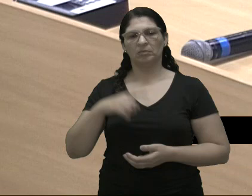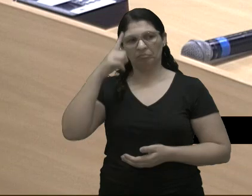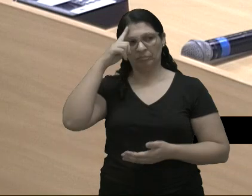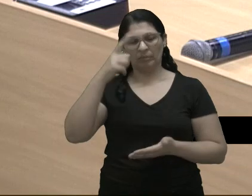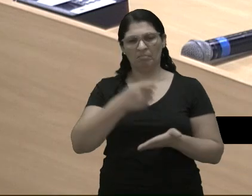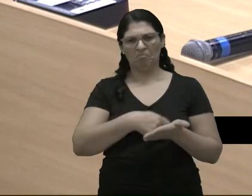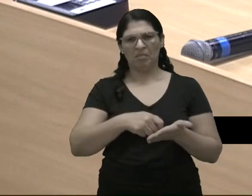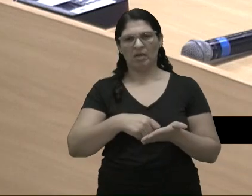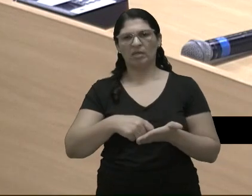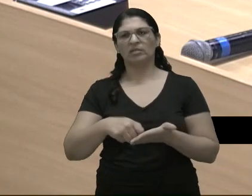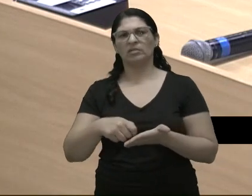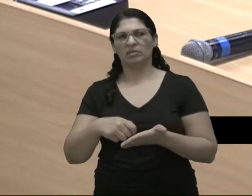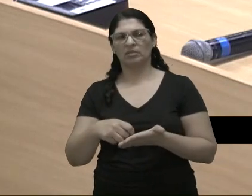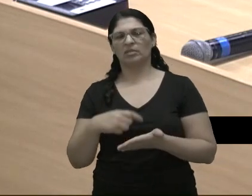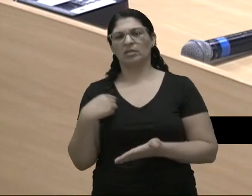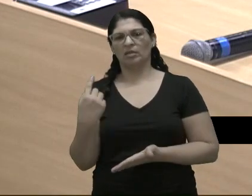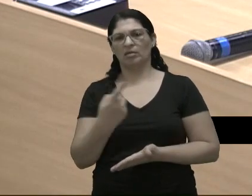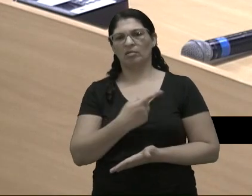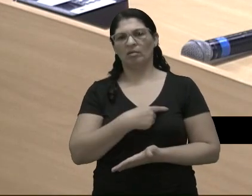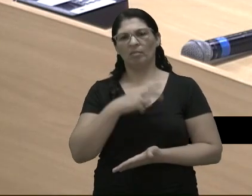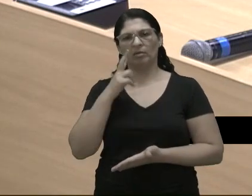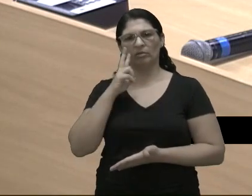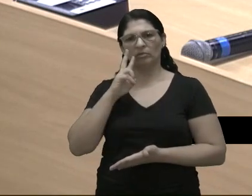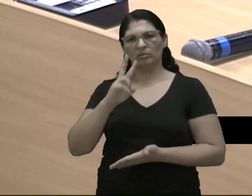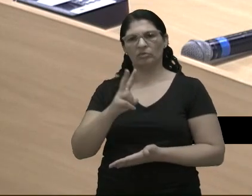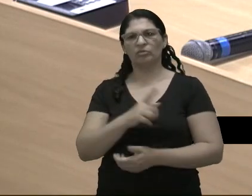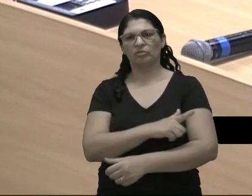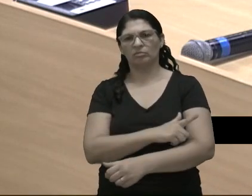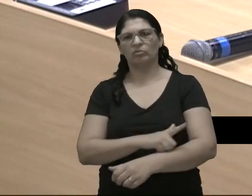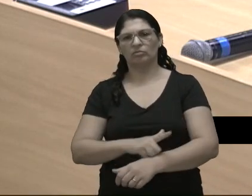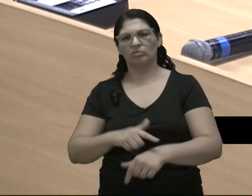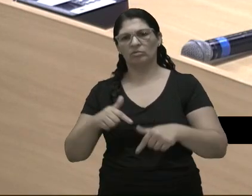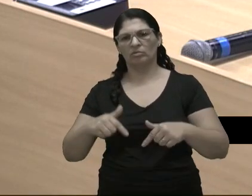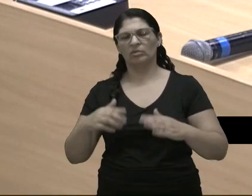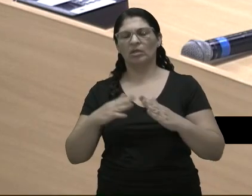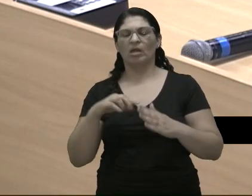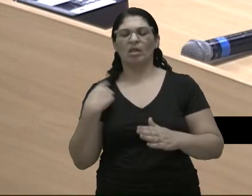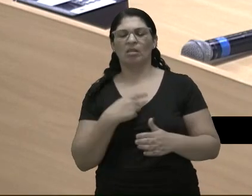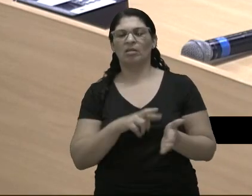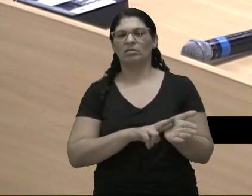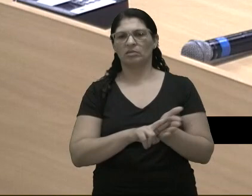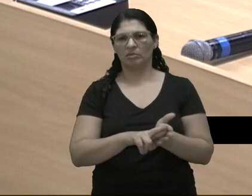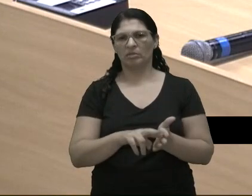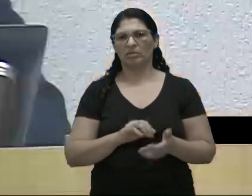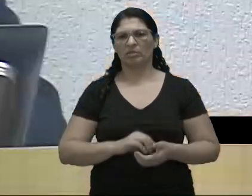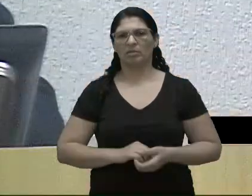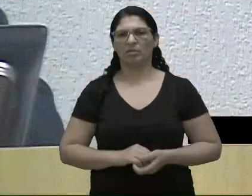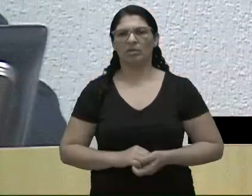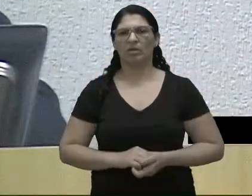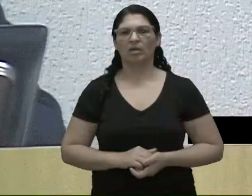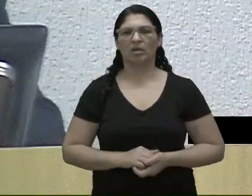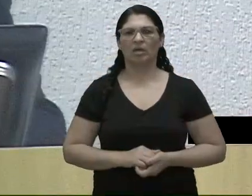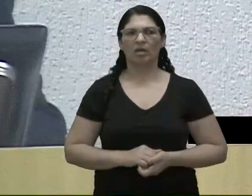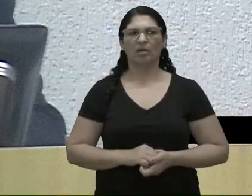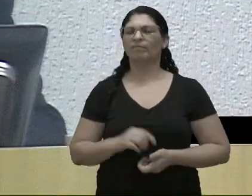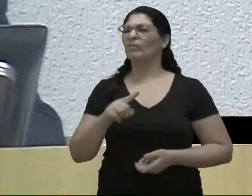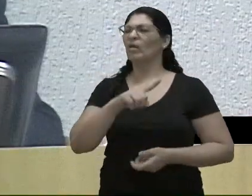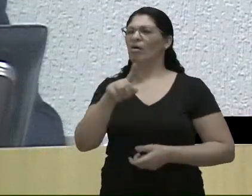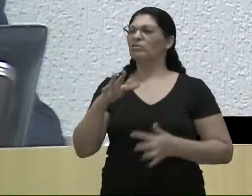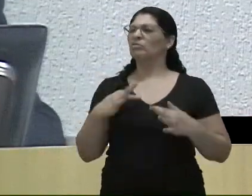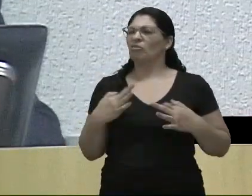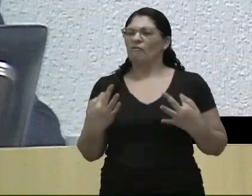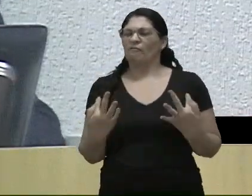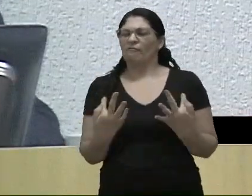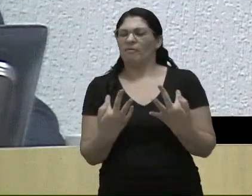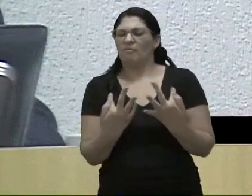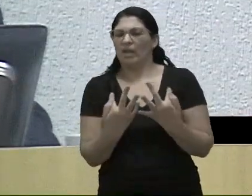manda via requerimento, como é de costume dessa casa. Uma cópia. Isso, a gente responderá. Tá bom? O senhor tem algum grau parentesco, alguma